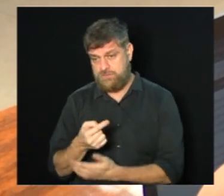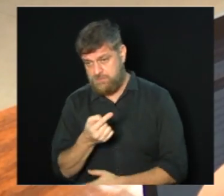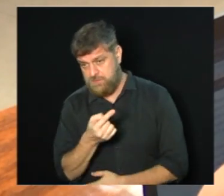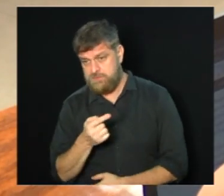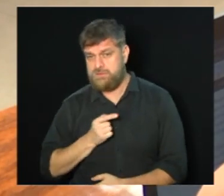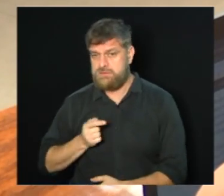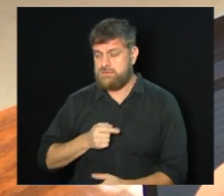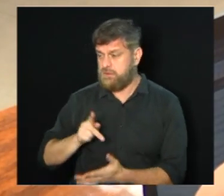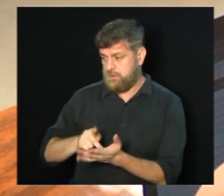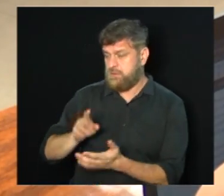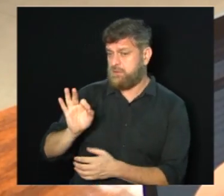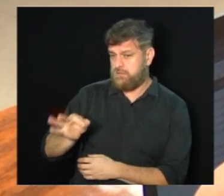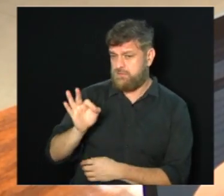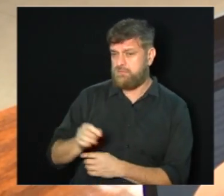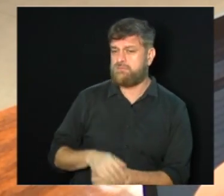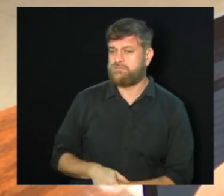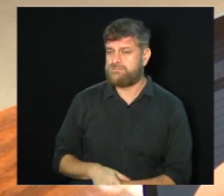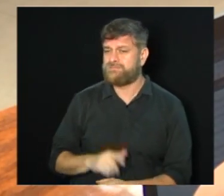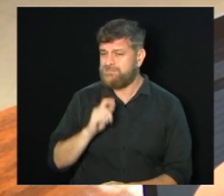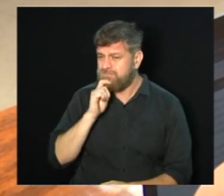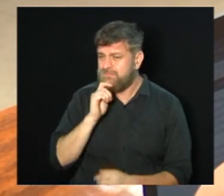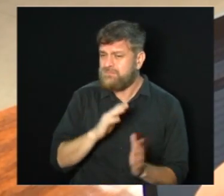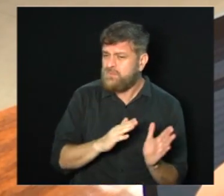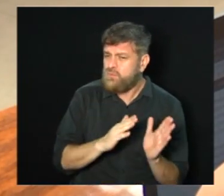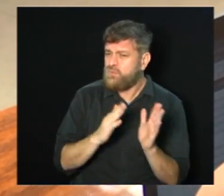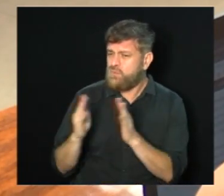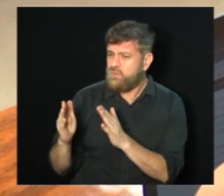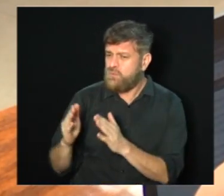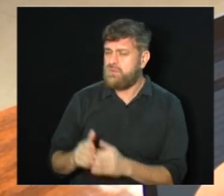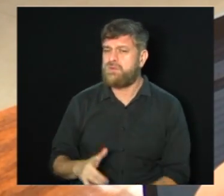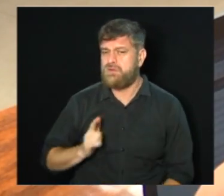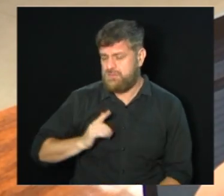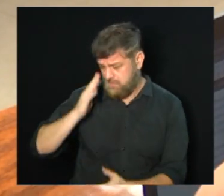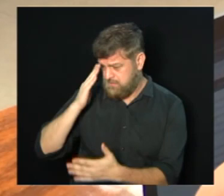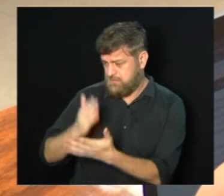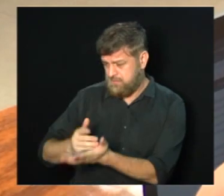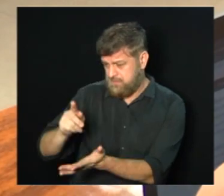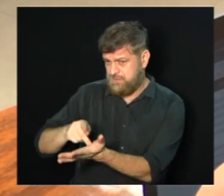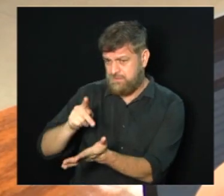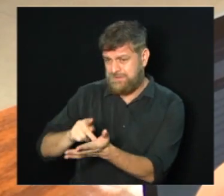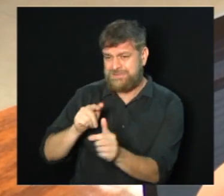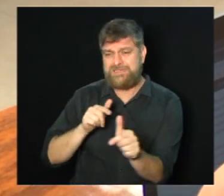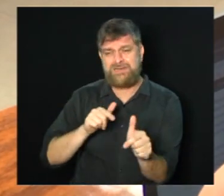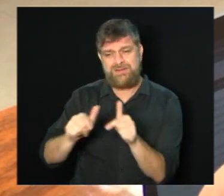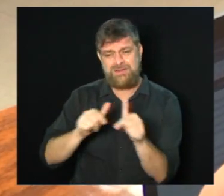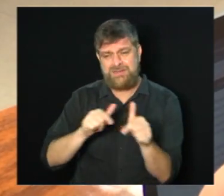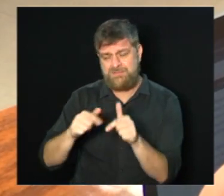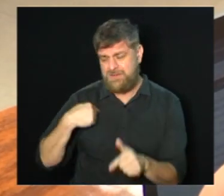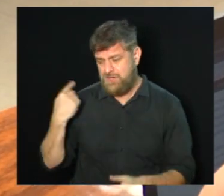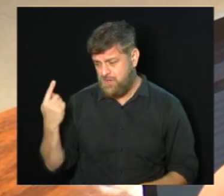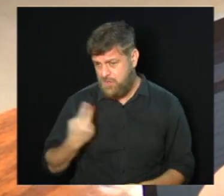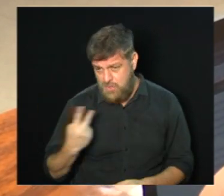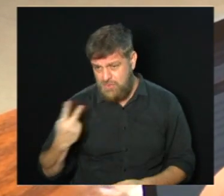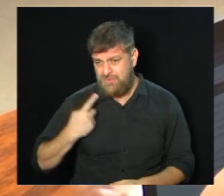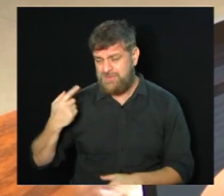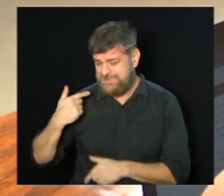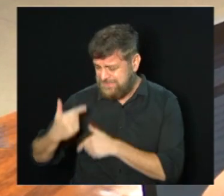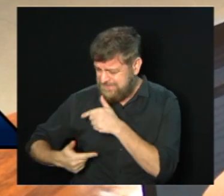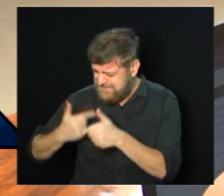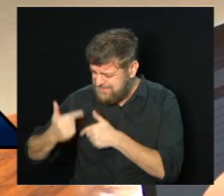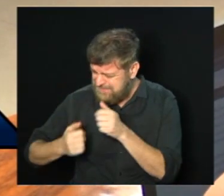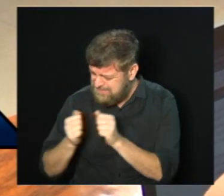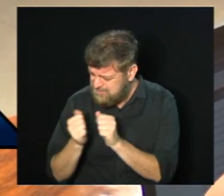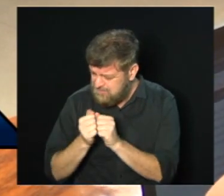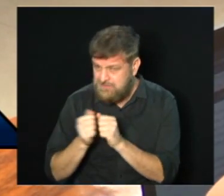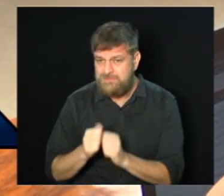aí a fala aí do senhor, sem dúvida alguma, eu acho que um trabalho que a gente já vinha desenvolvendo junto com a